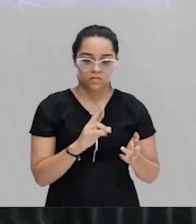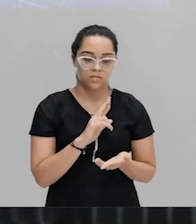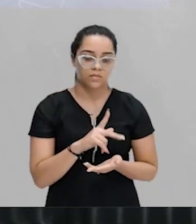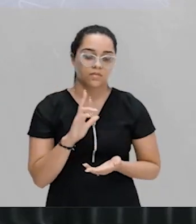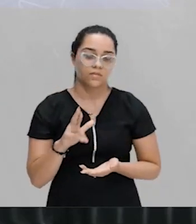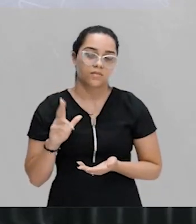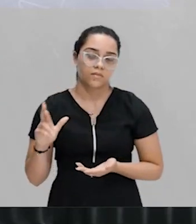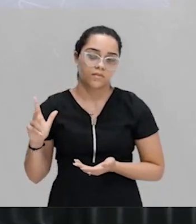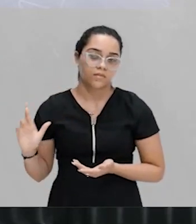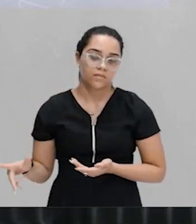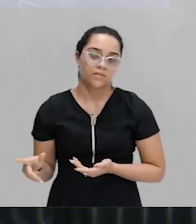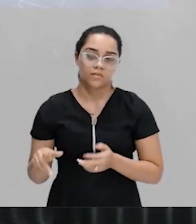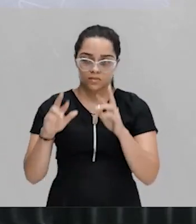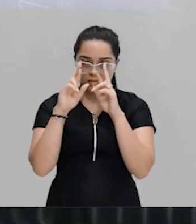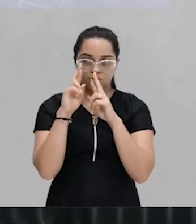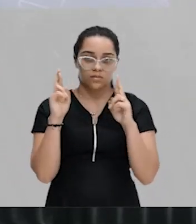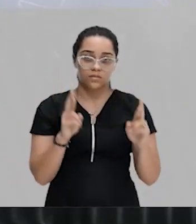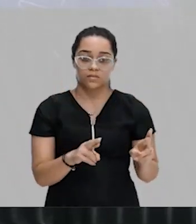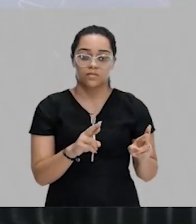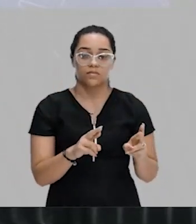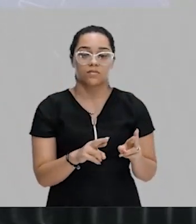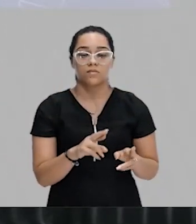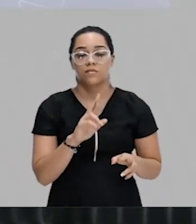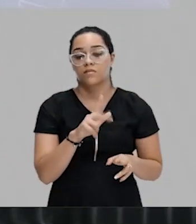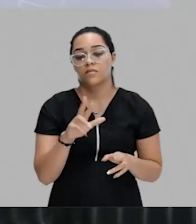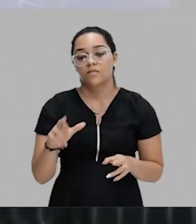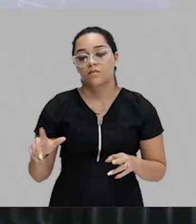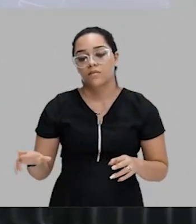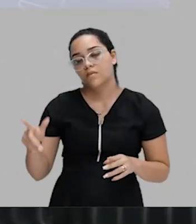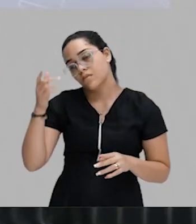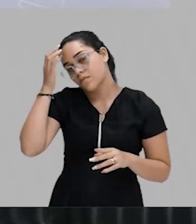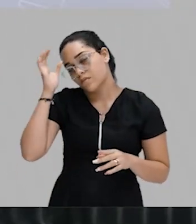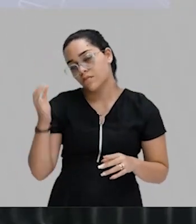pluralismo, que não se respeita o multiculturalismo.